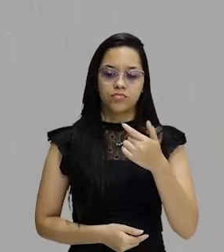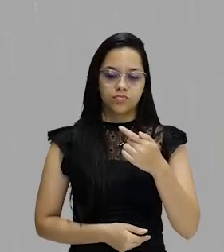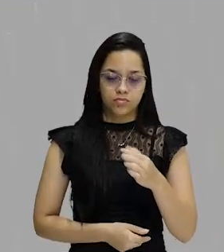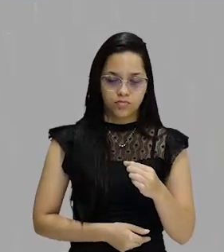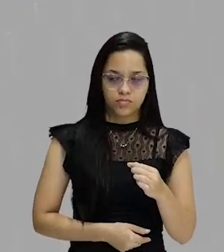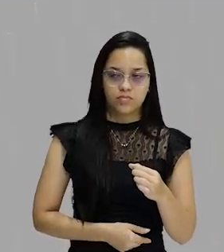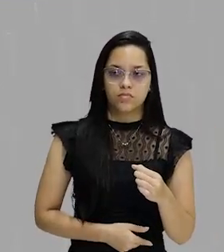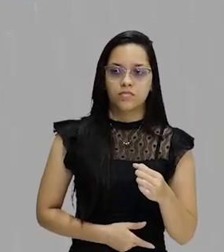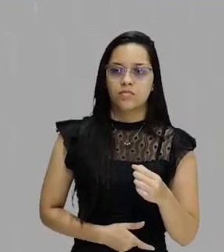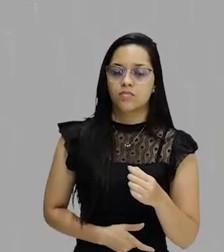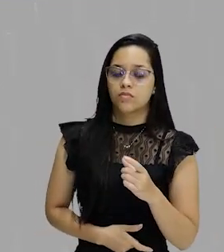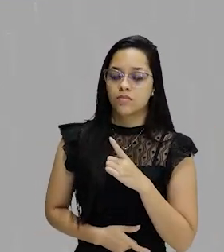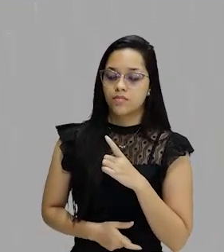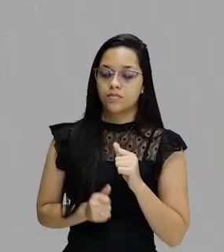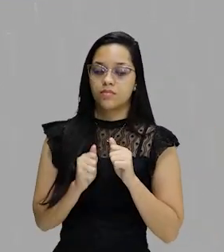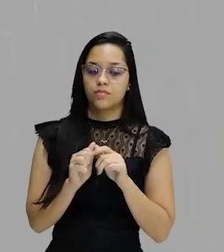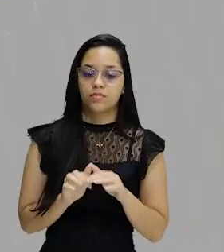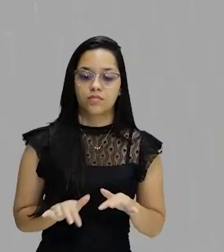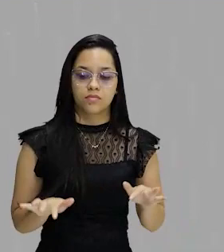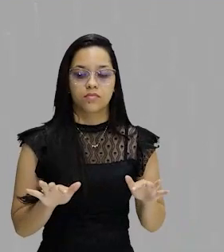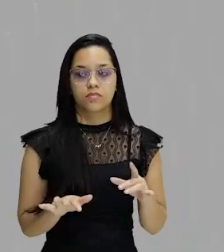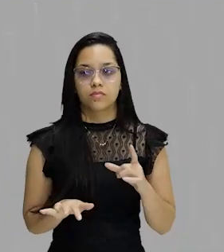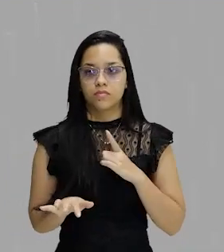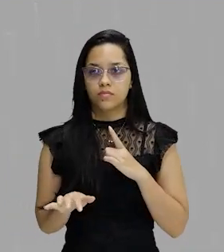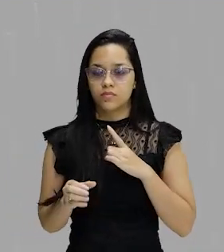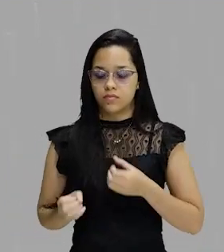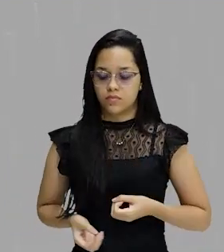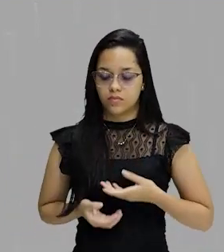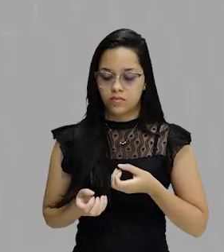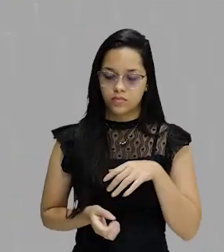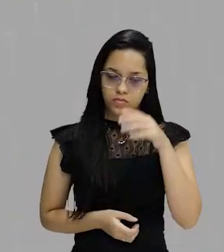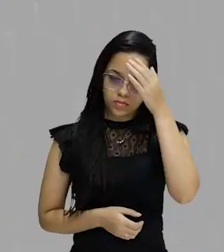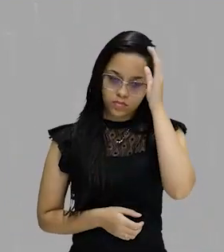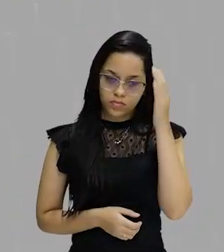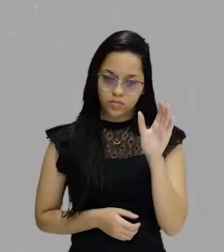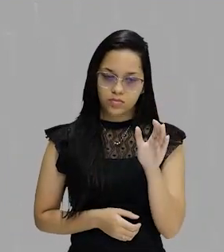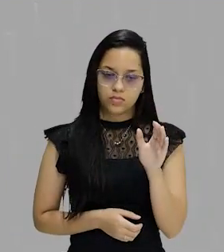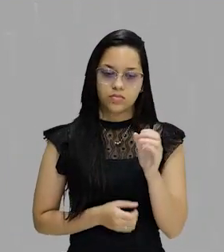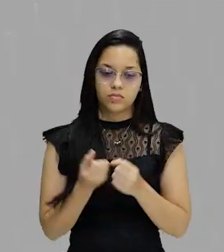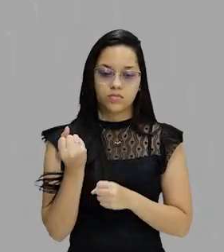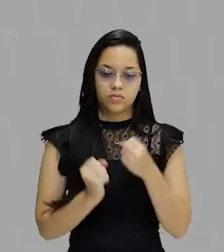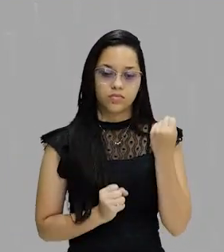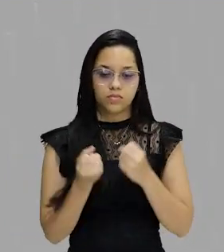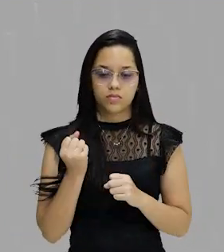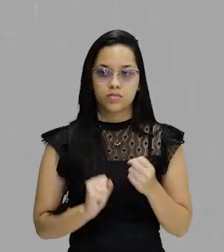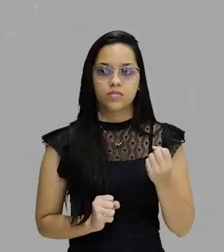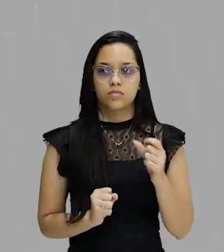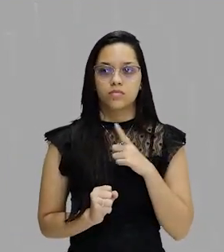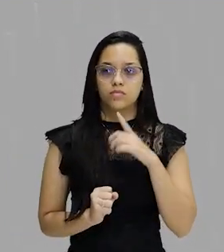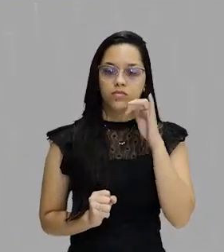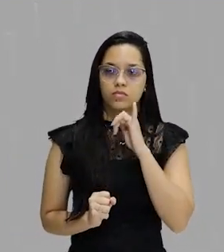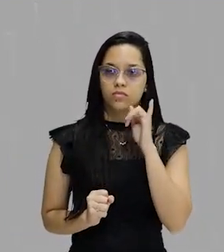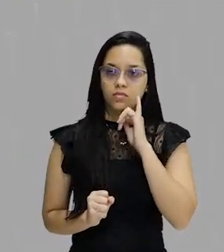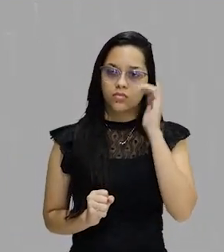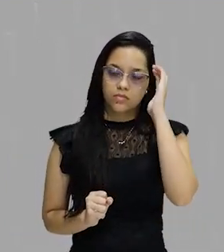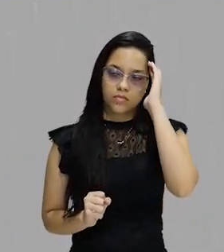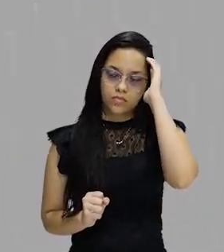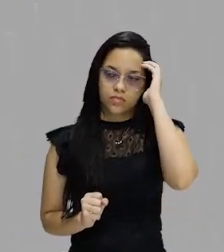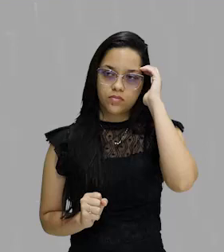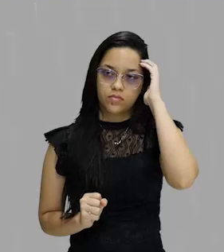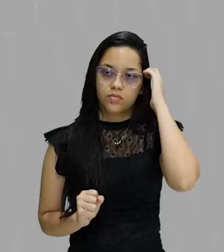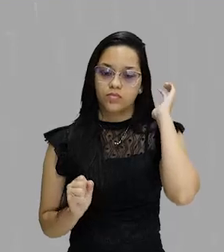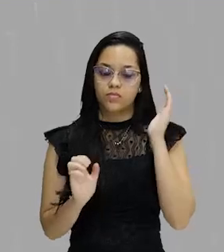1970, com a expansão da produção cultural industrial, com o nascimento, por exemplo, dessa